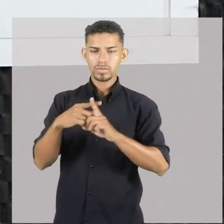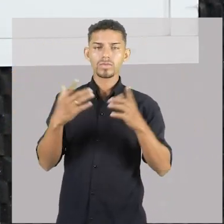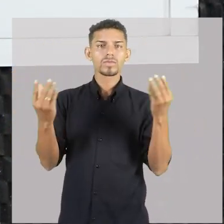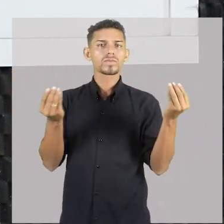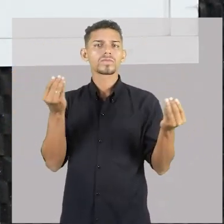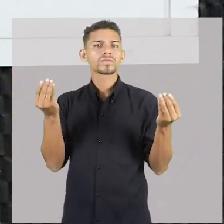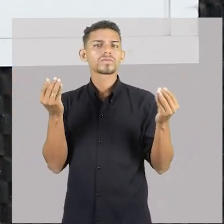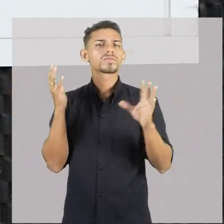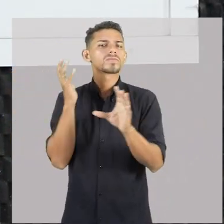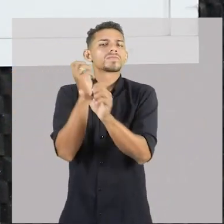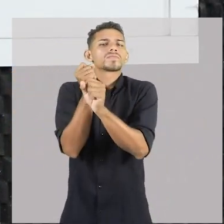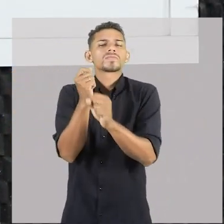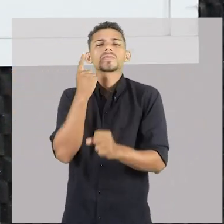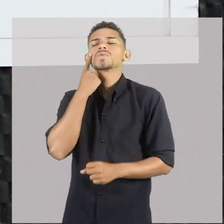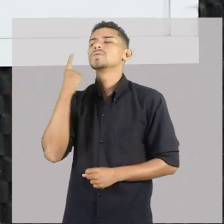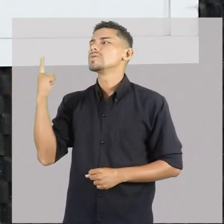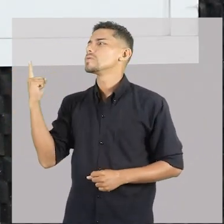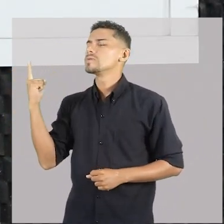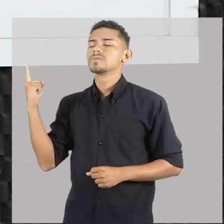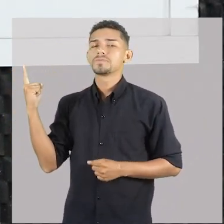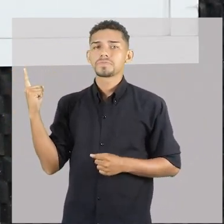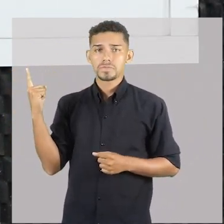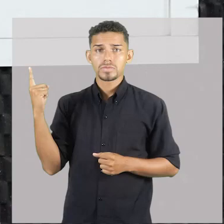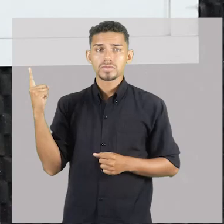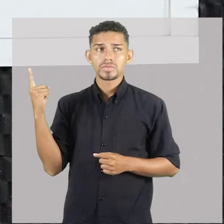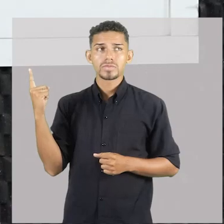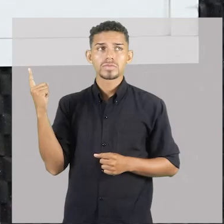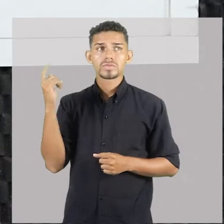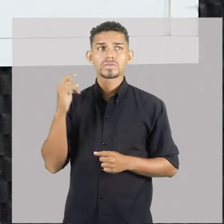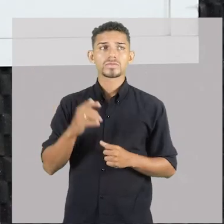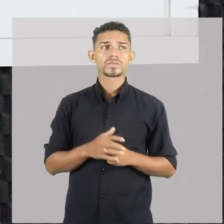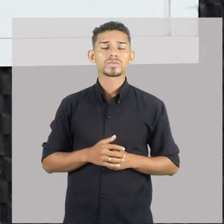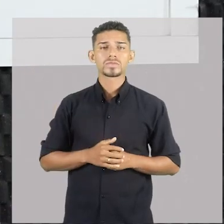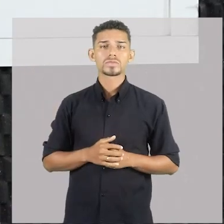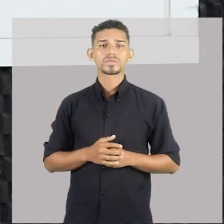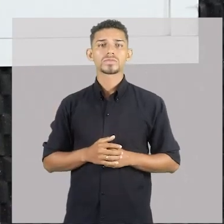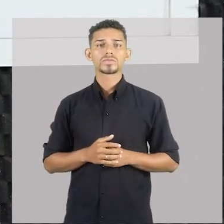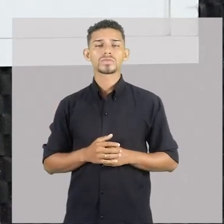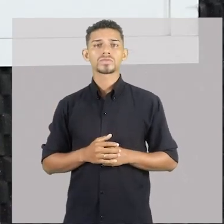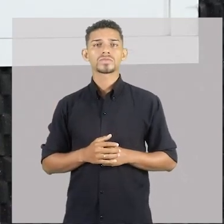que eu faço? Na minha cabeça, eu dou uma fatiada aqui assim, ó.